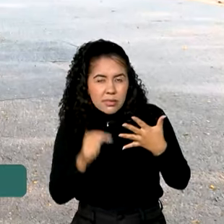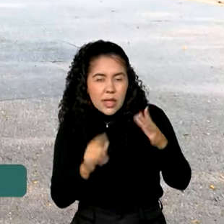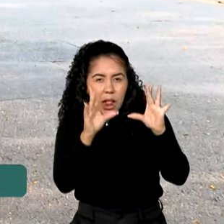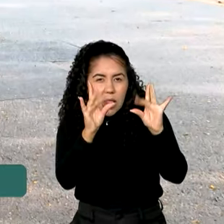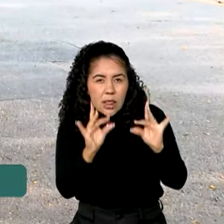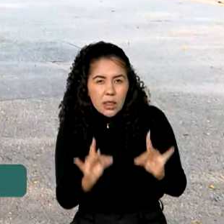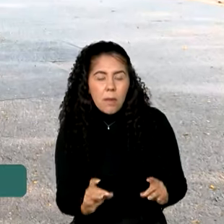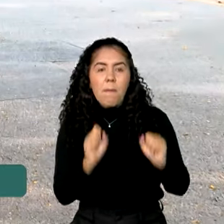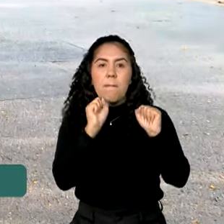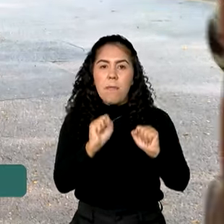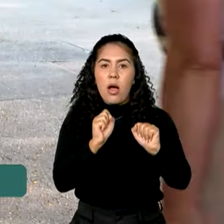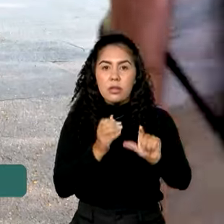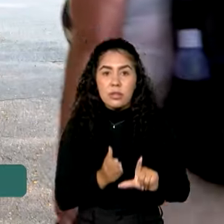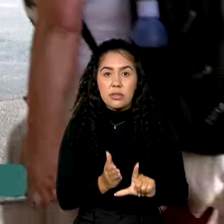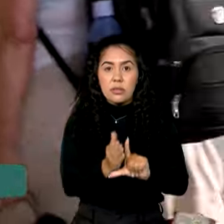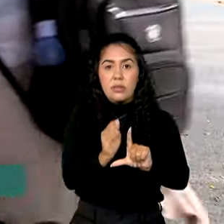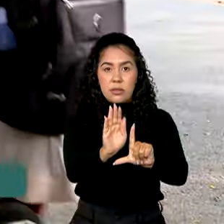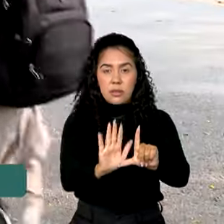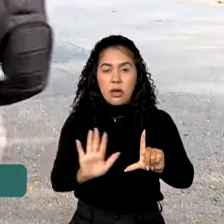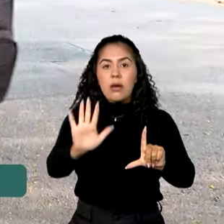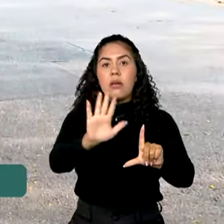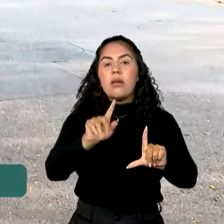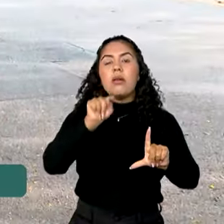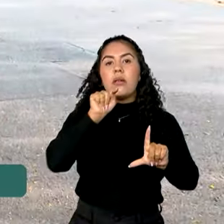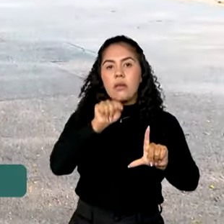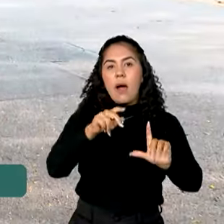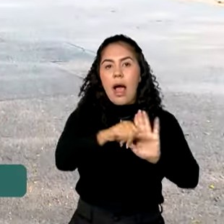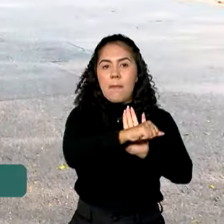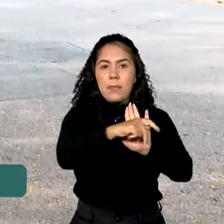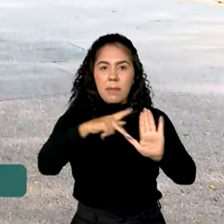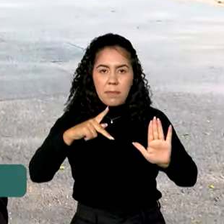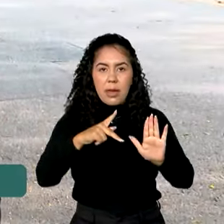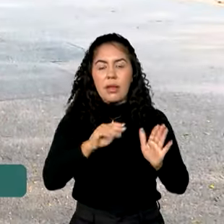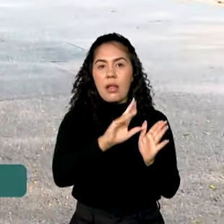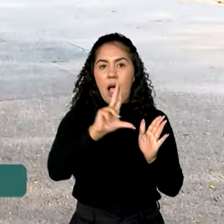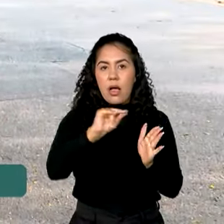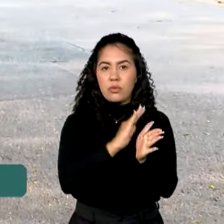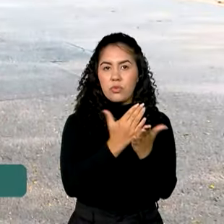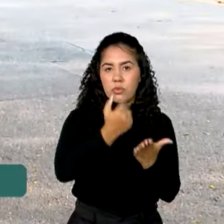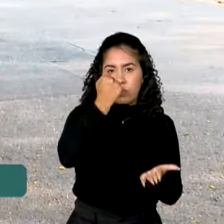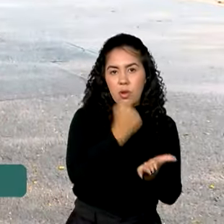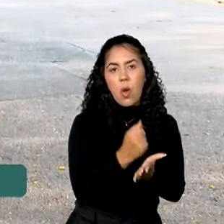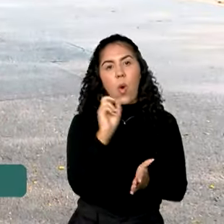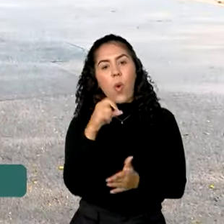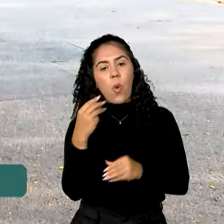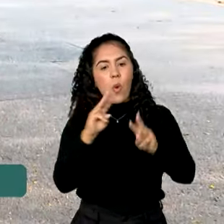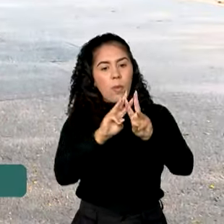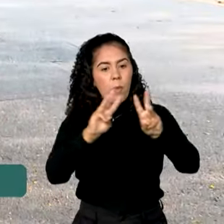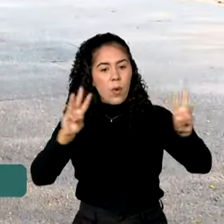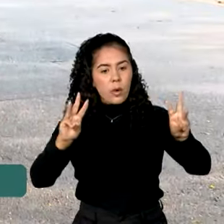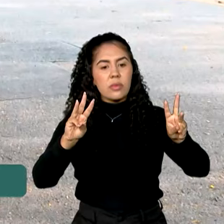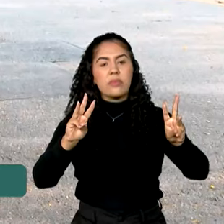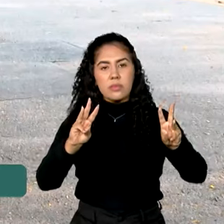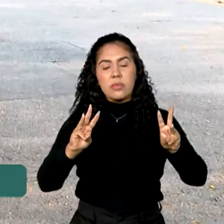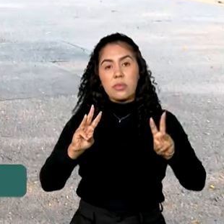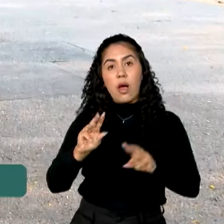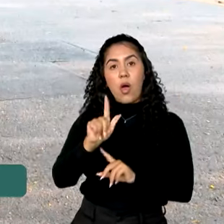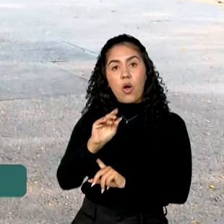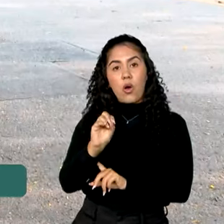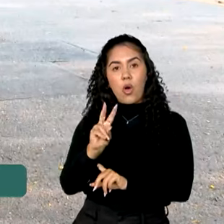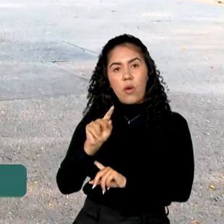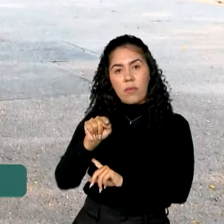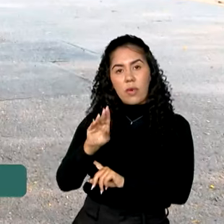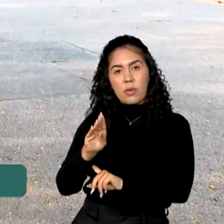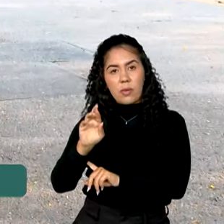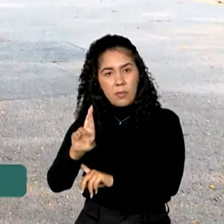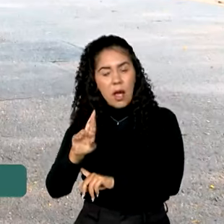ser consultadas por meio da Carteira de Trabalho Digital ou no portal gov.br, ou ainda nos canais de atendimento do Ministério